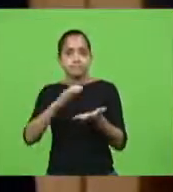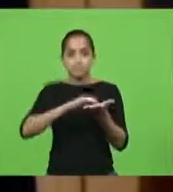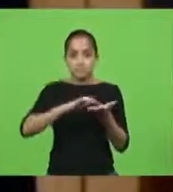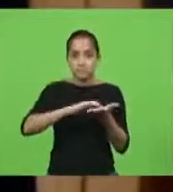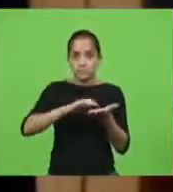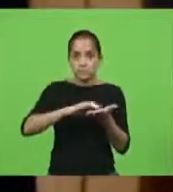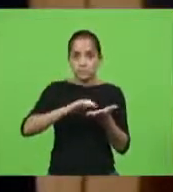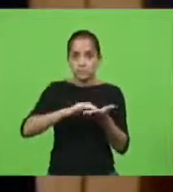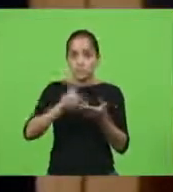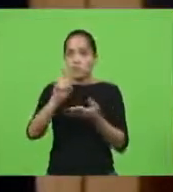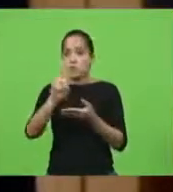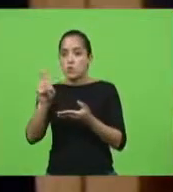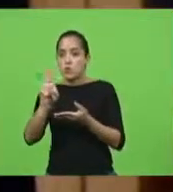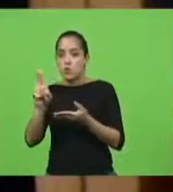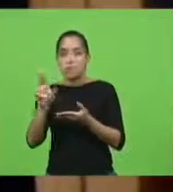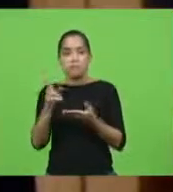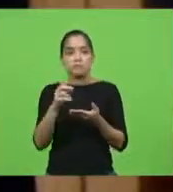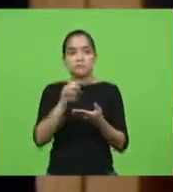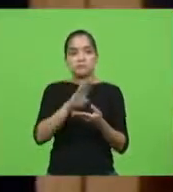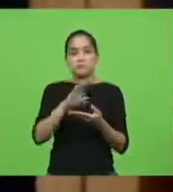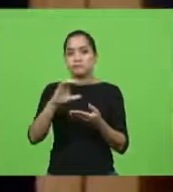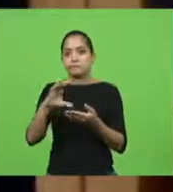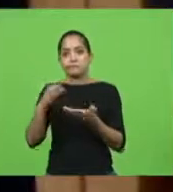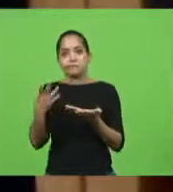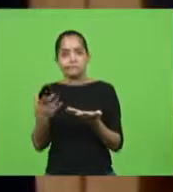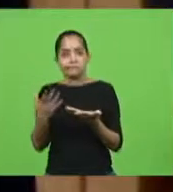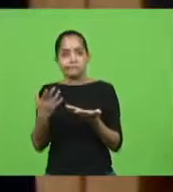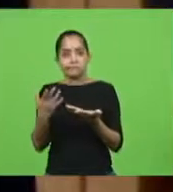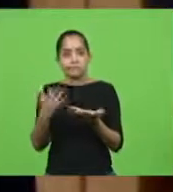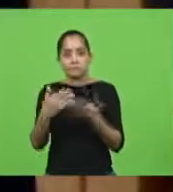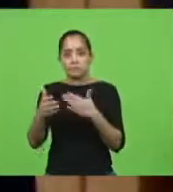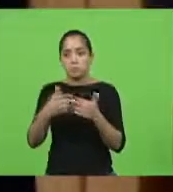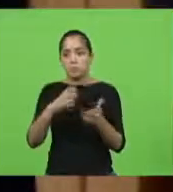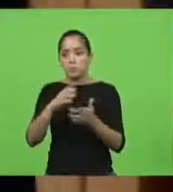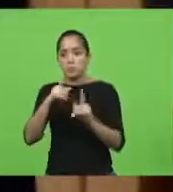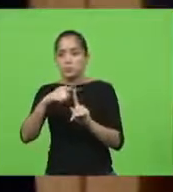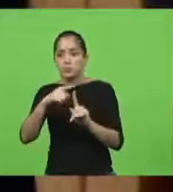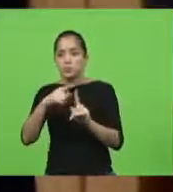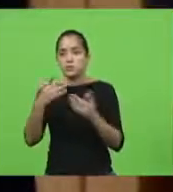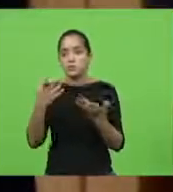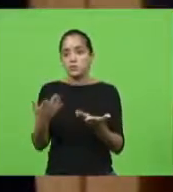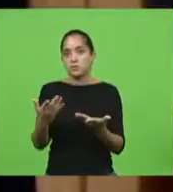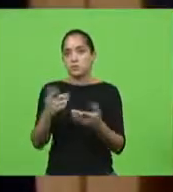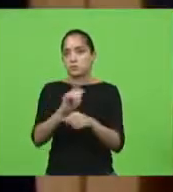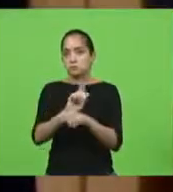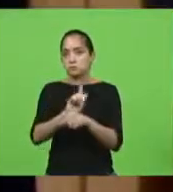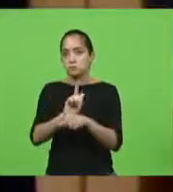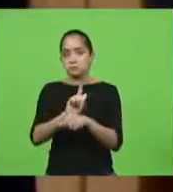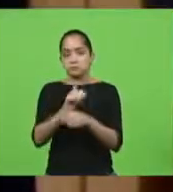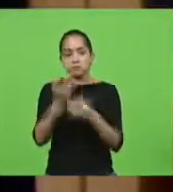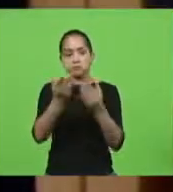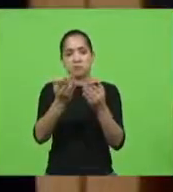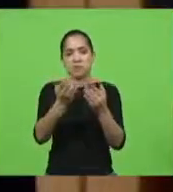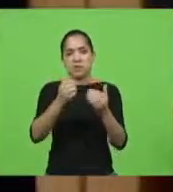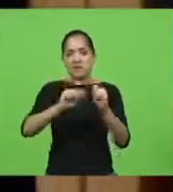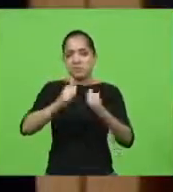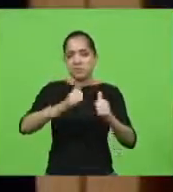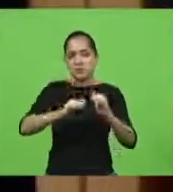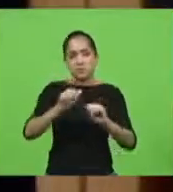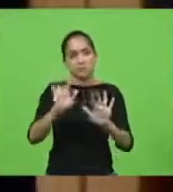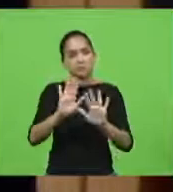nomeado do jeito A, do jeito B, do jeito C, o estilo de gestão, eu nem faço questão de avaliar, mas